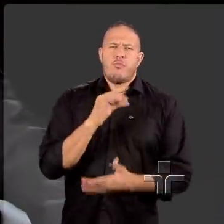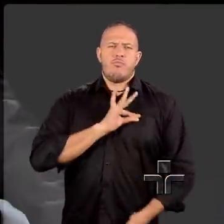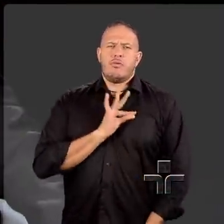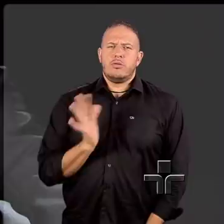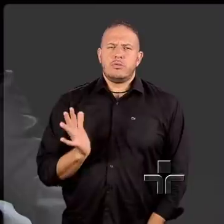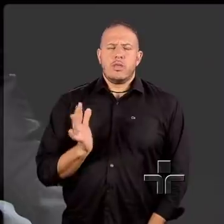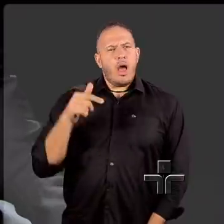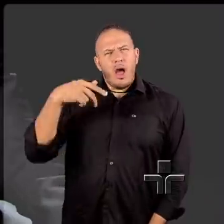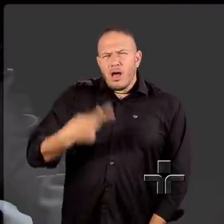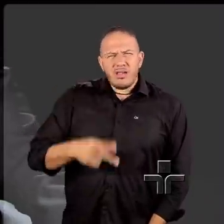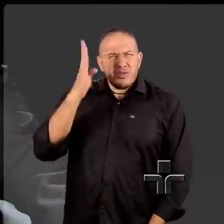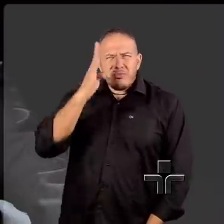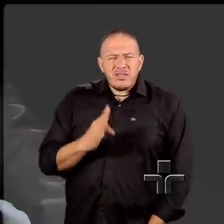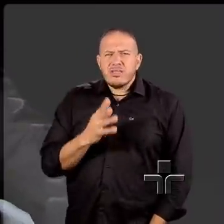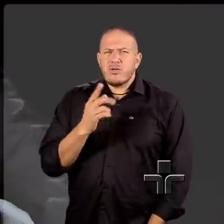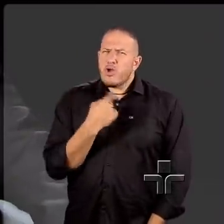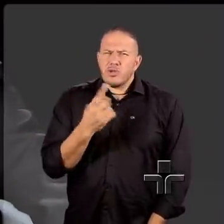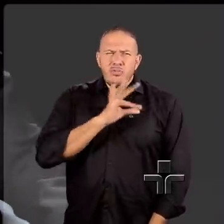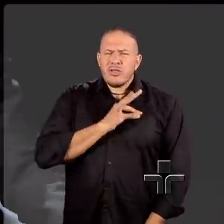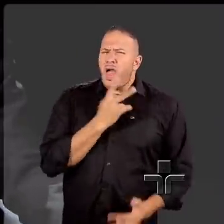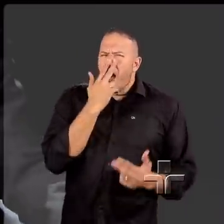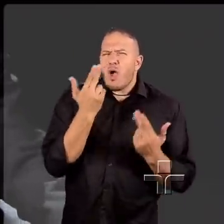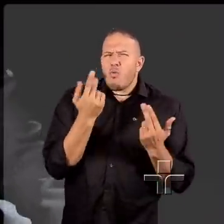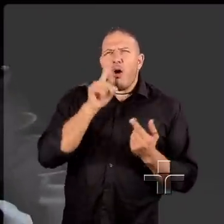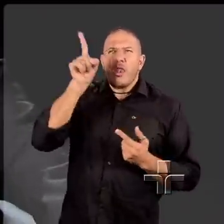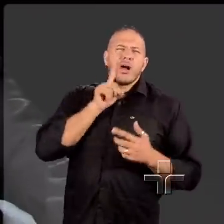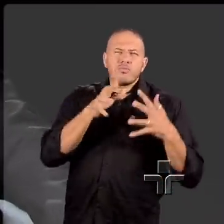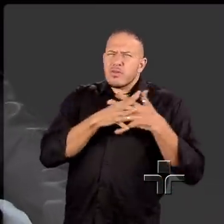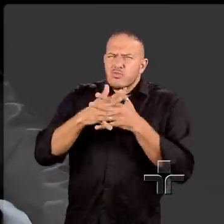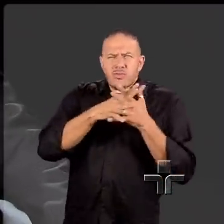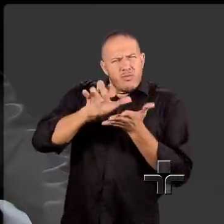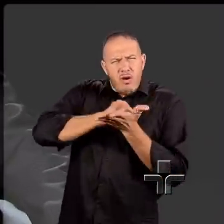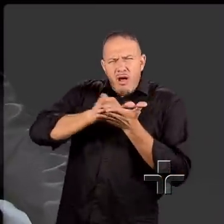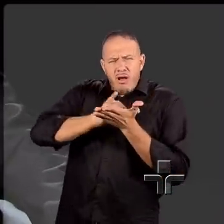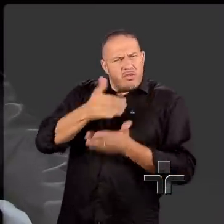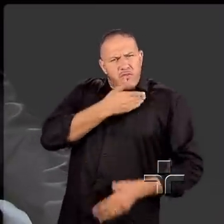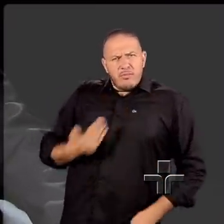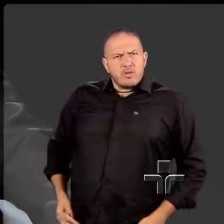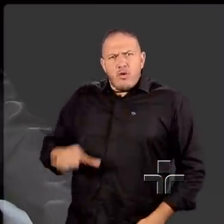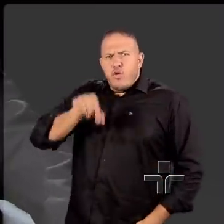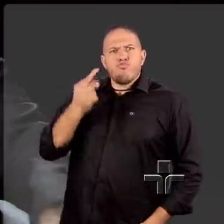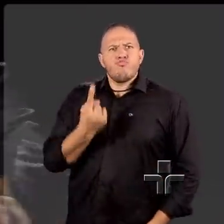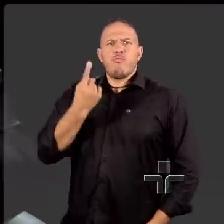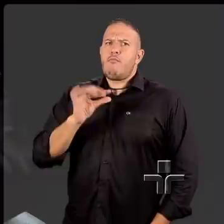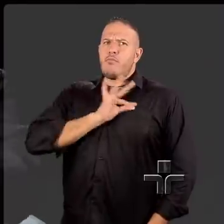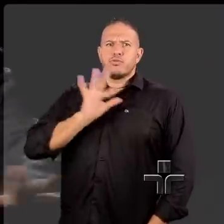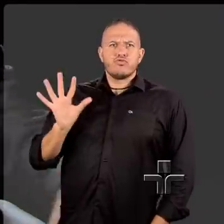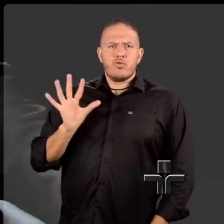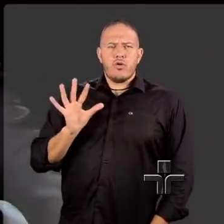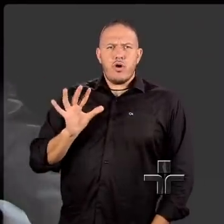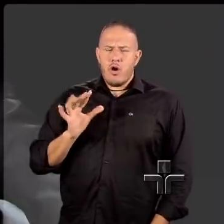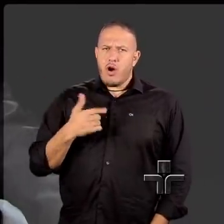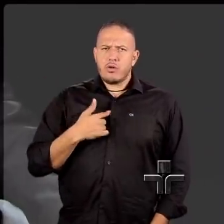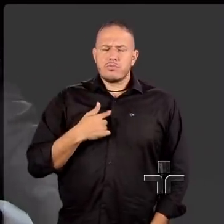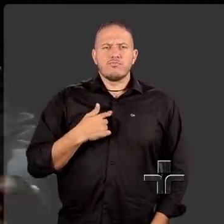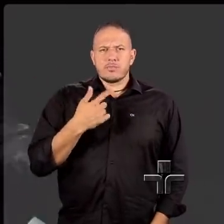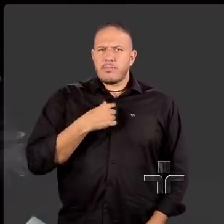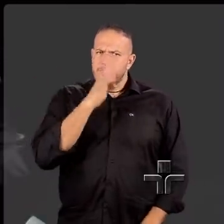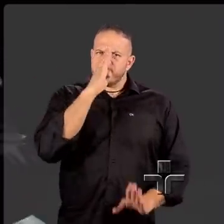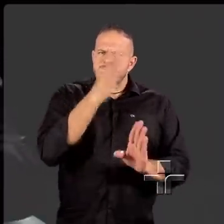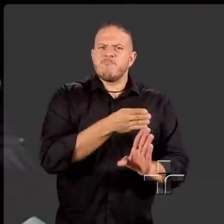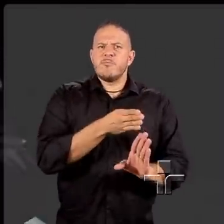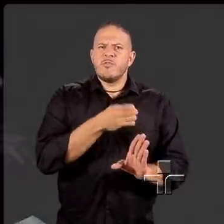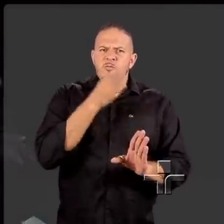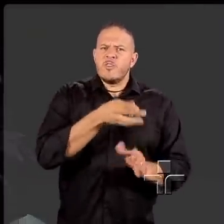Brasil, fazer aqui com a nossa polícia o que fez a polícia de Nova York, o governador de Nova York. Tolerância zero.